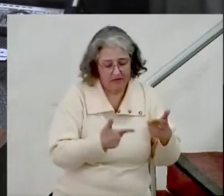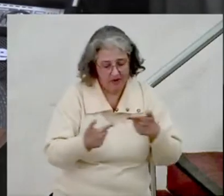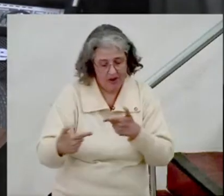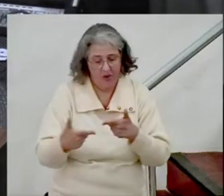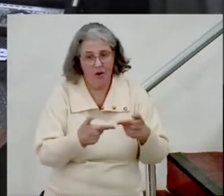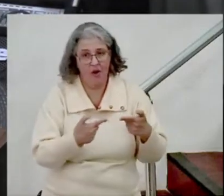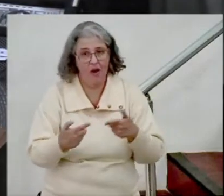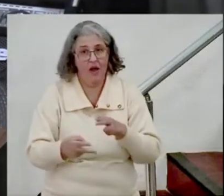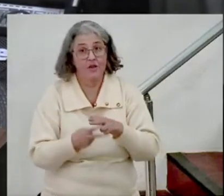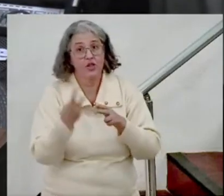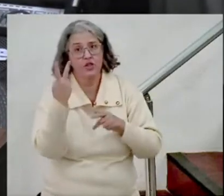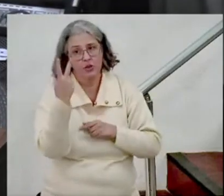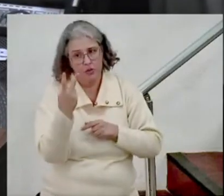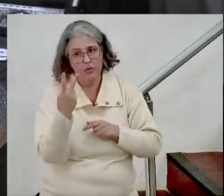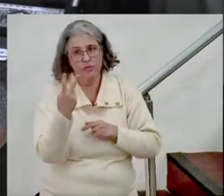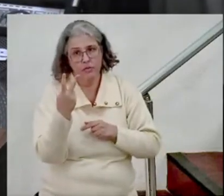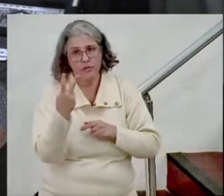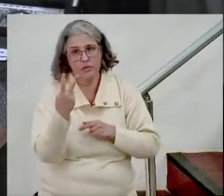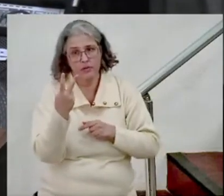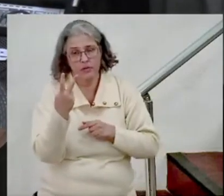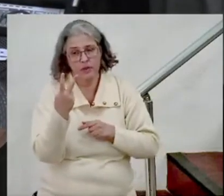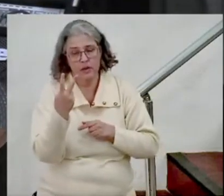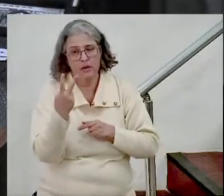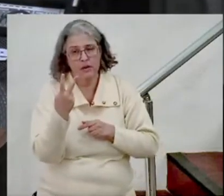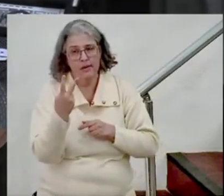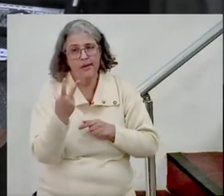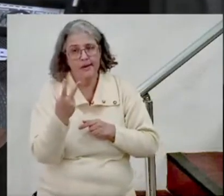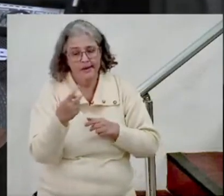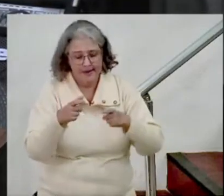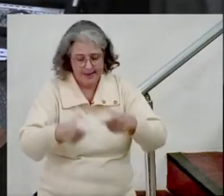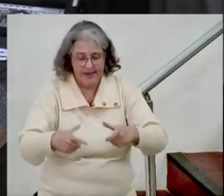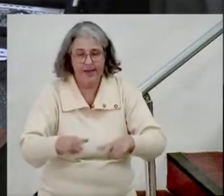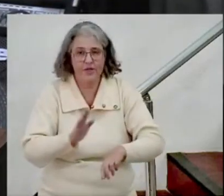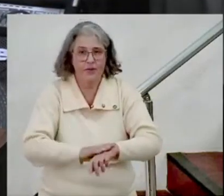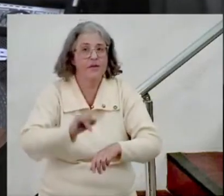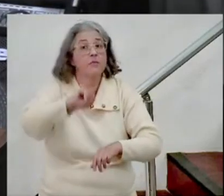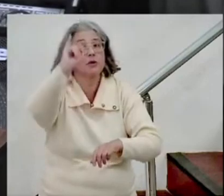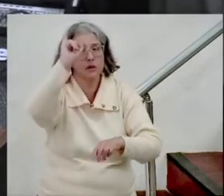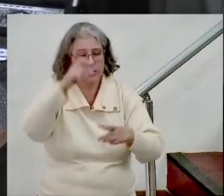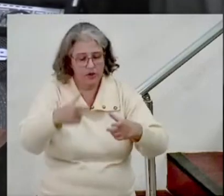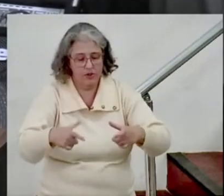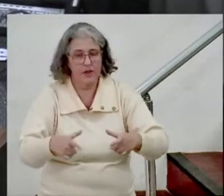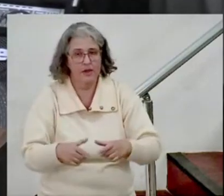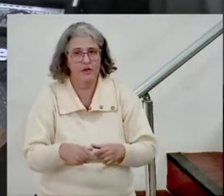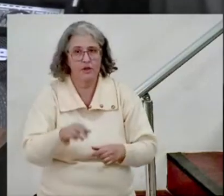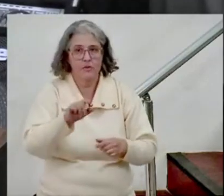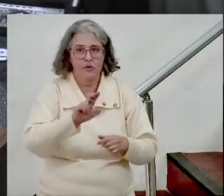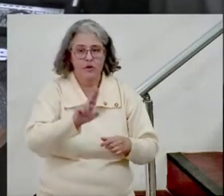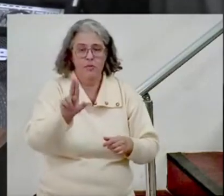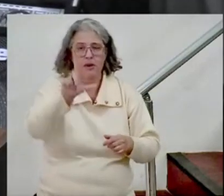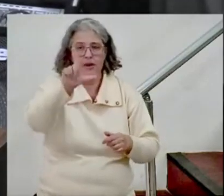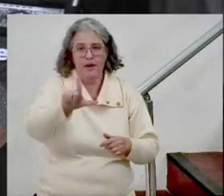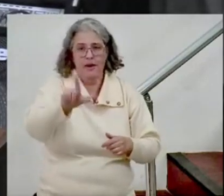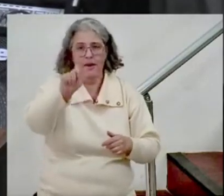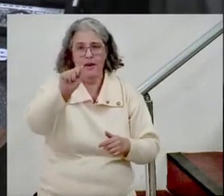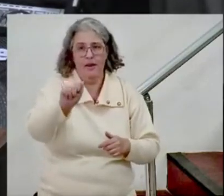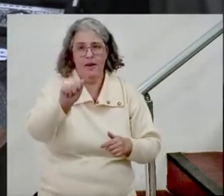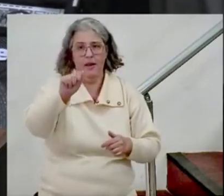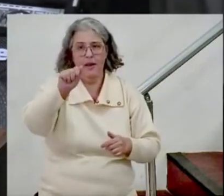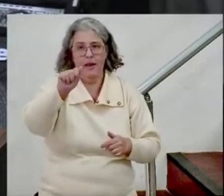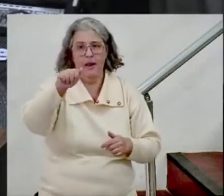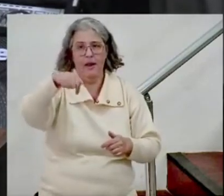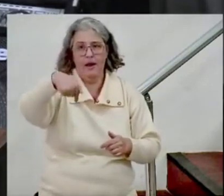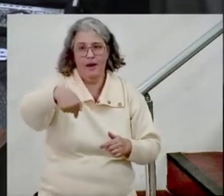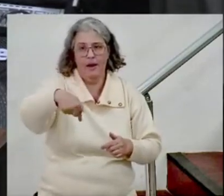de Judá, uma cidade chamada Laquis, ele já começou a adiantar lá ali no seu planejamento estratégico o